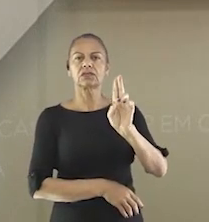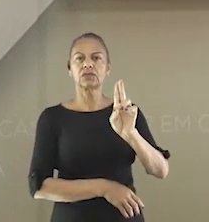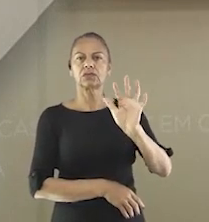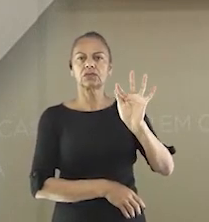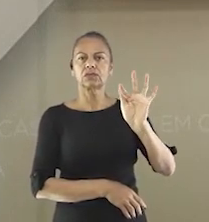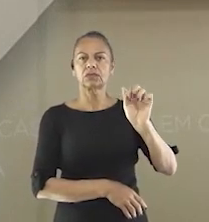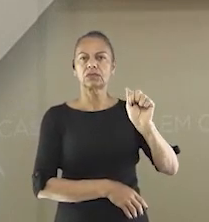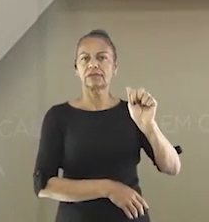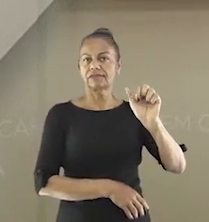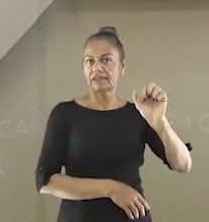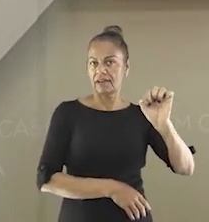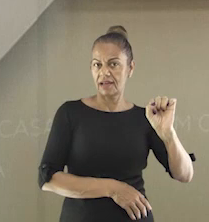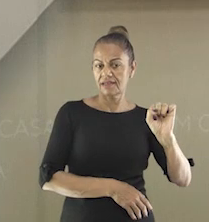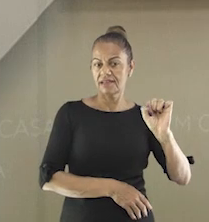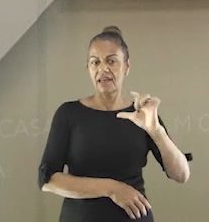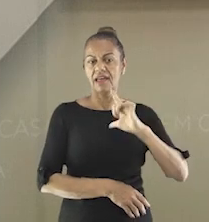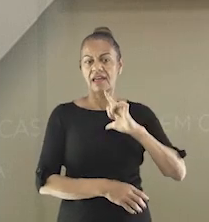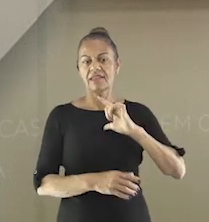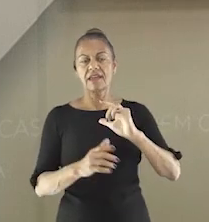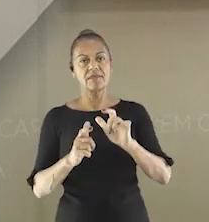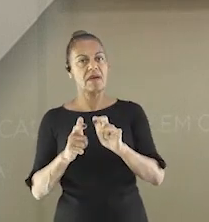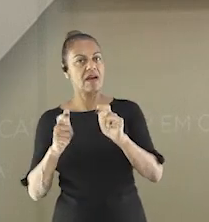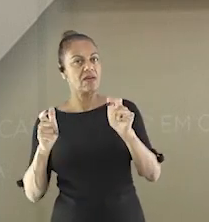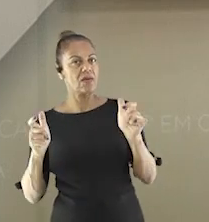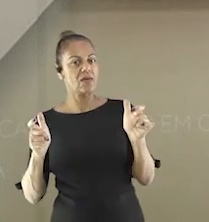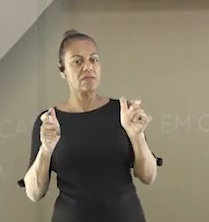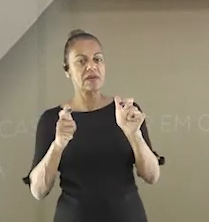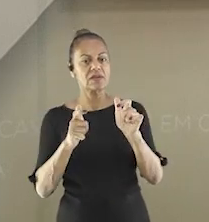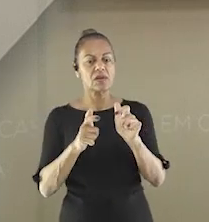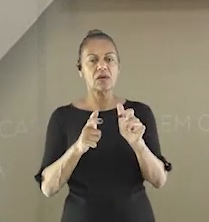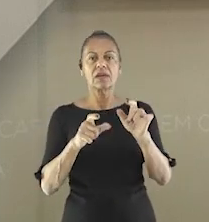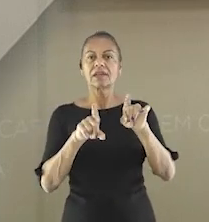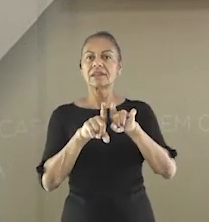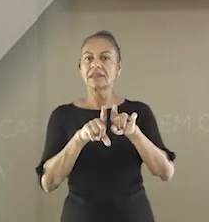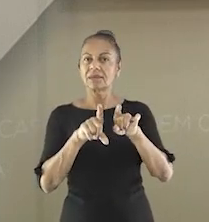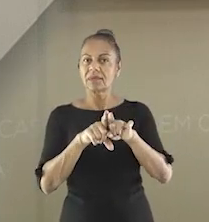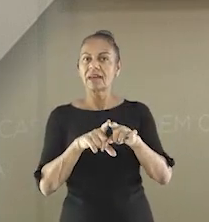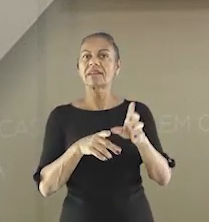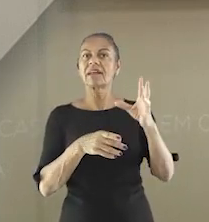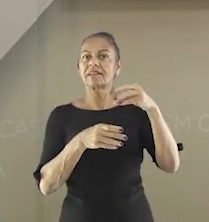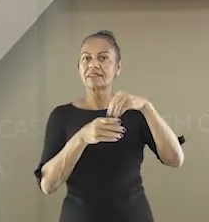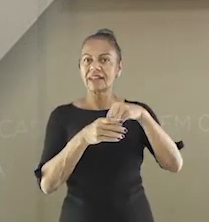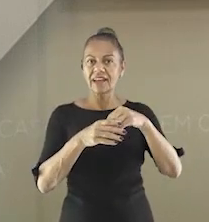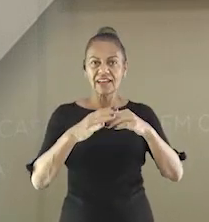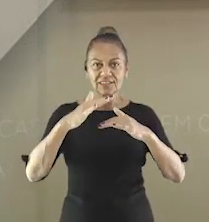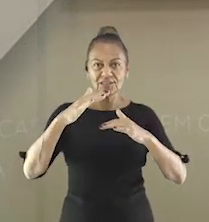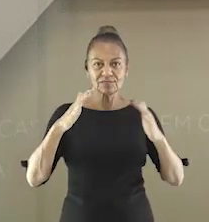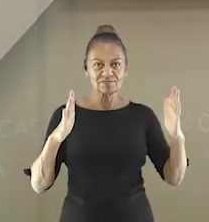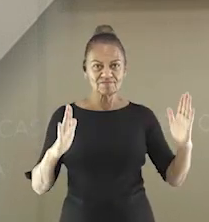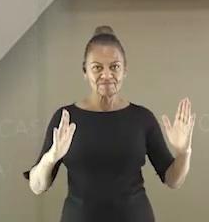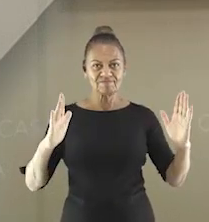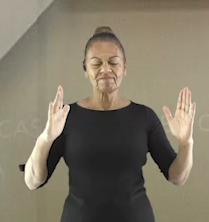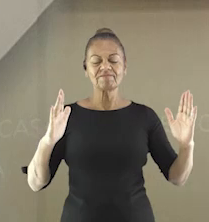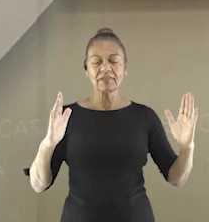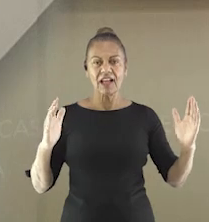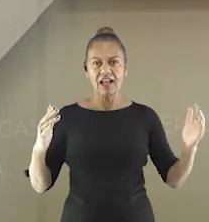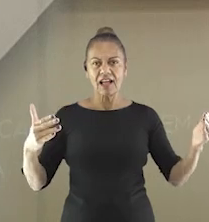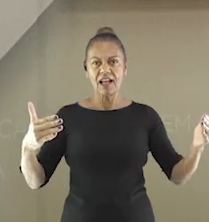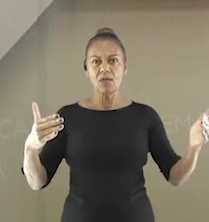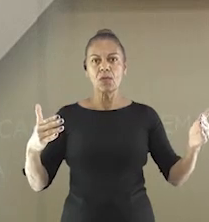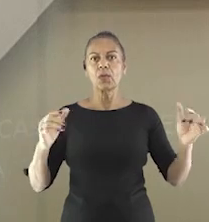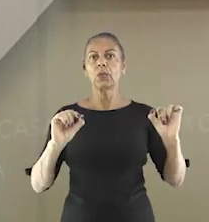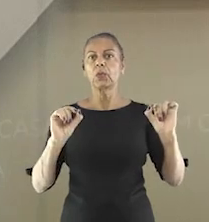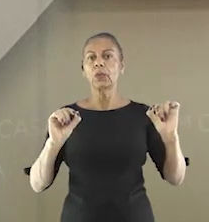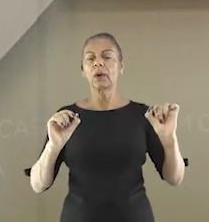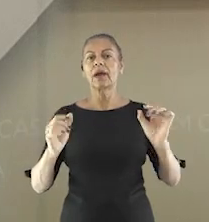bem menor, são utilizadas no cultivo de alimentos e também de flores. A função de uma estufa é fornecer às plantas